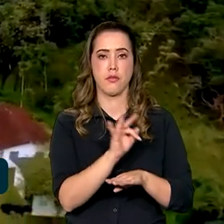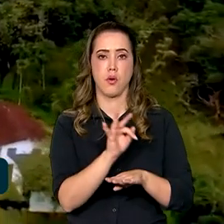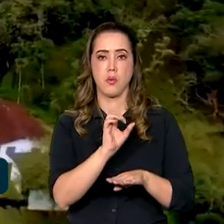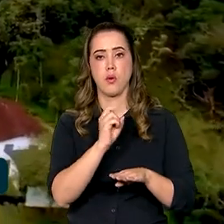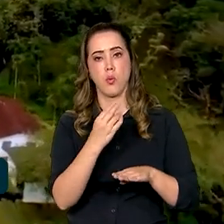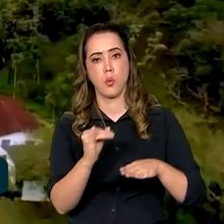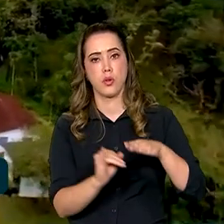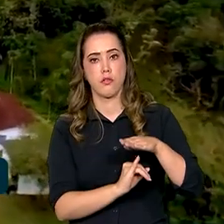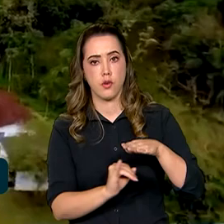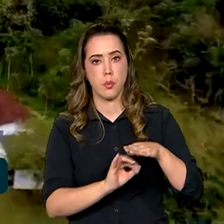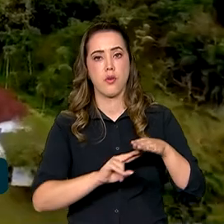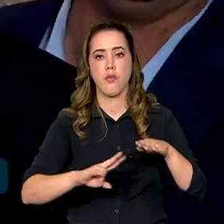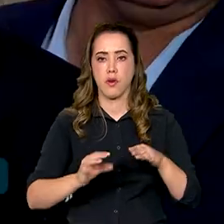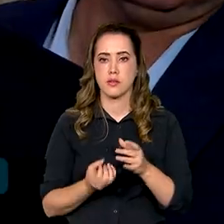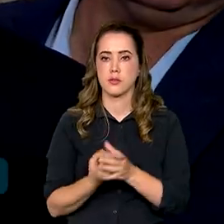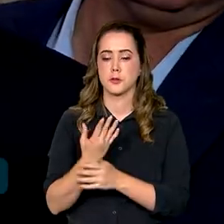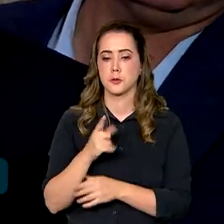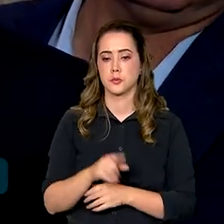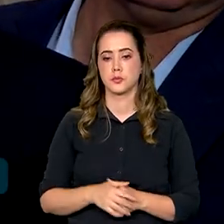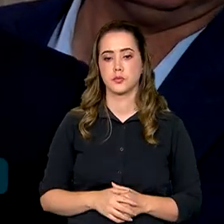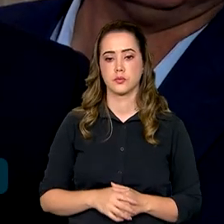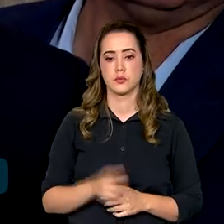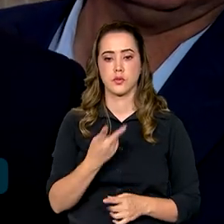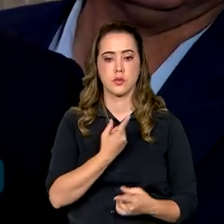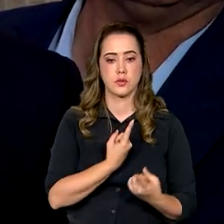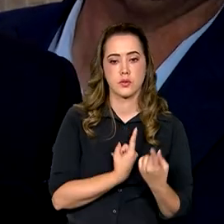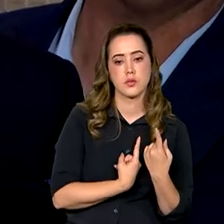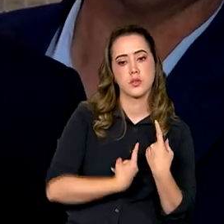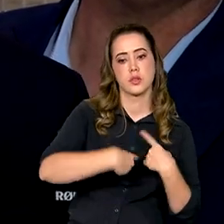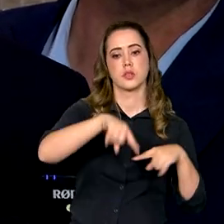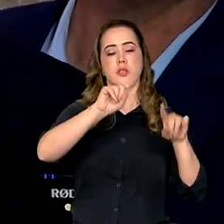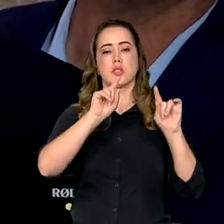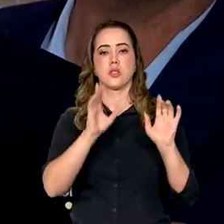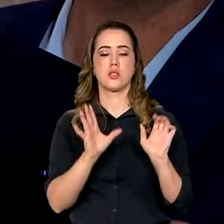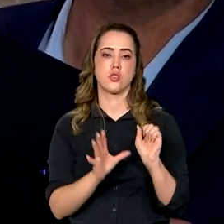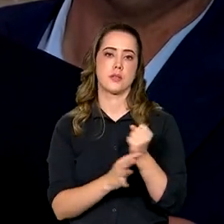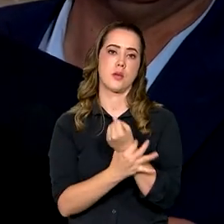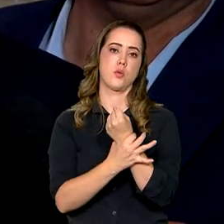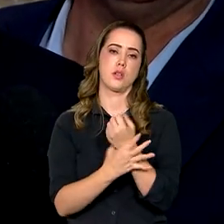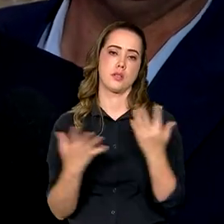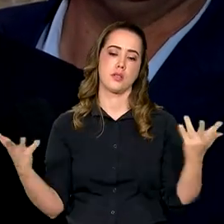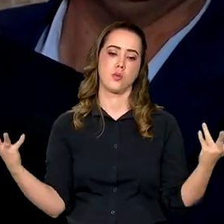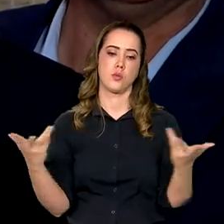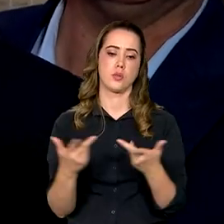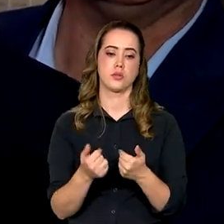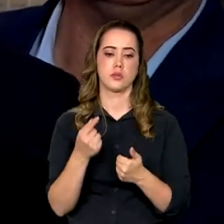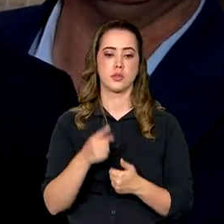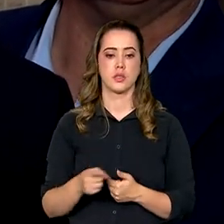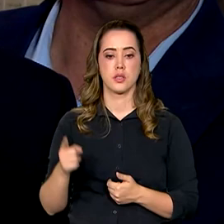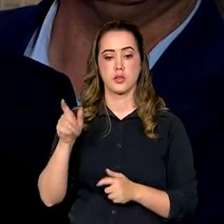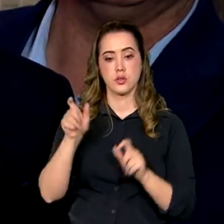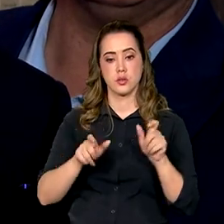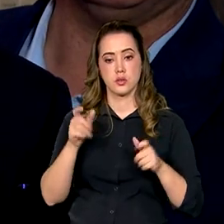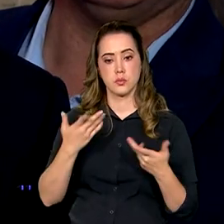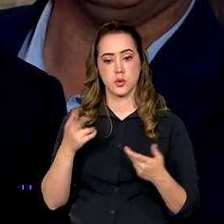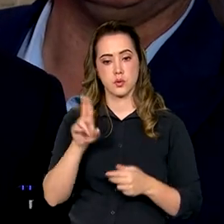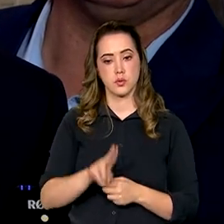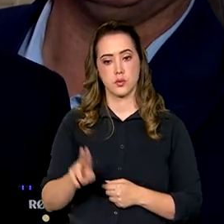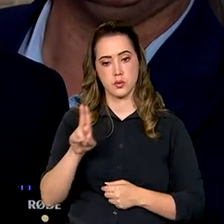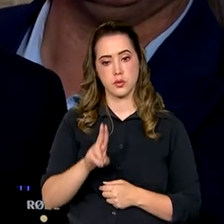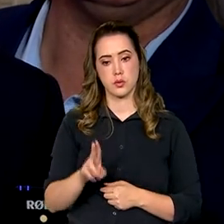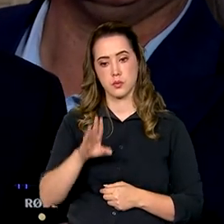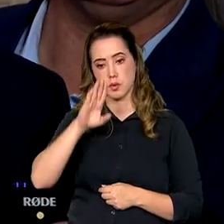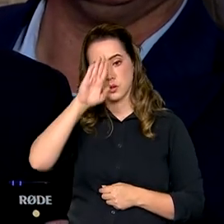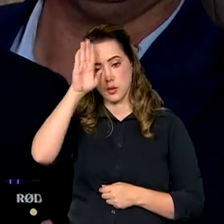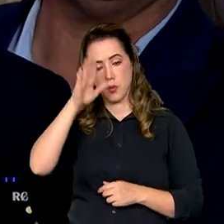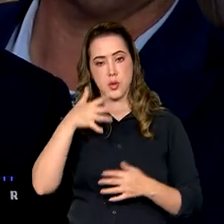indiretos devem ser gerados. Vai dar um salto de qualidade, de segurança, obviamente, ao usuário, em especial aos